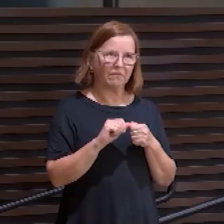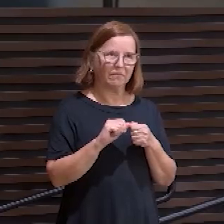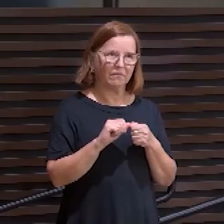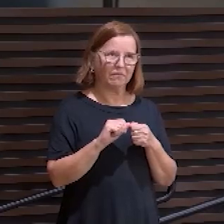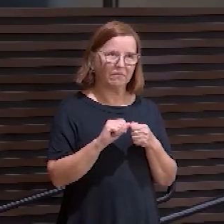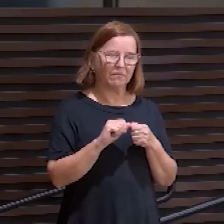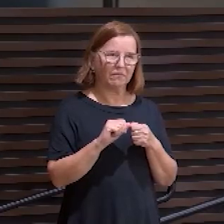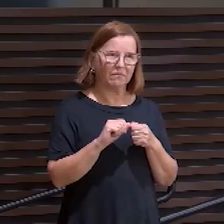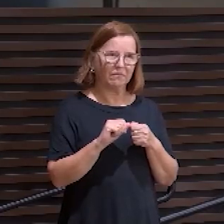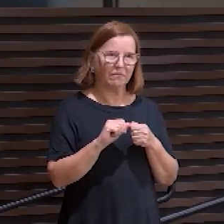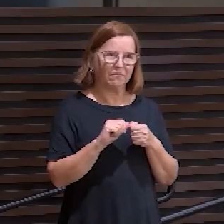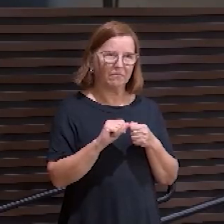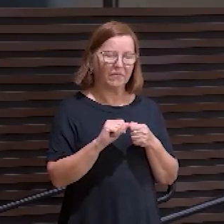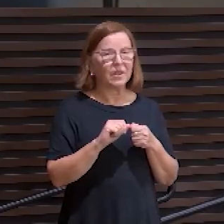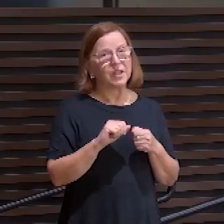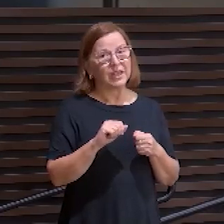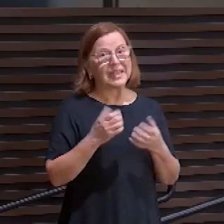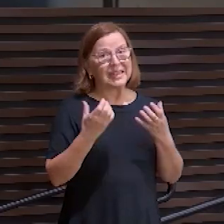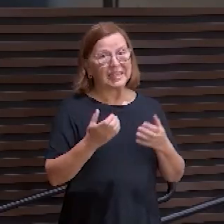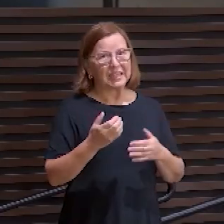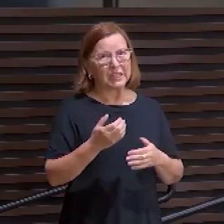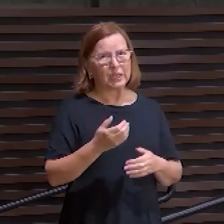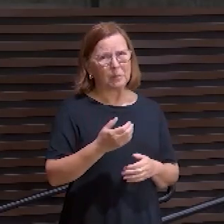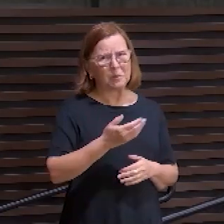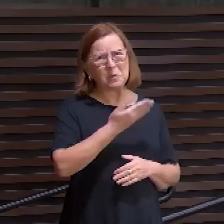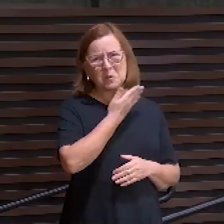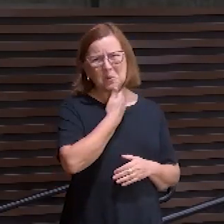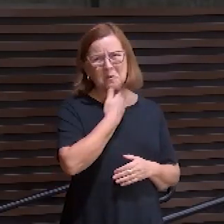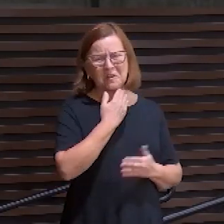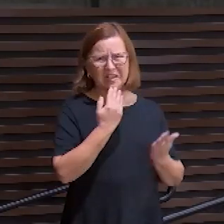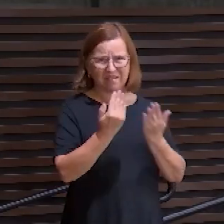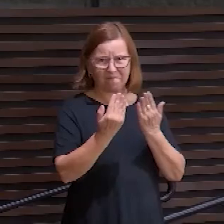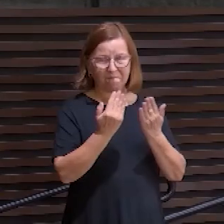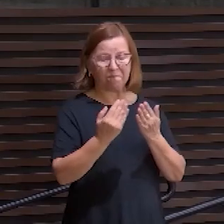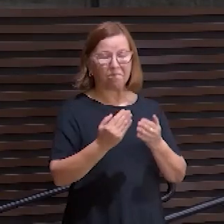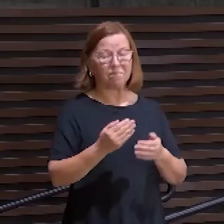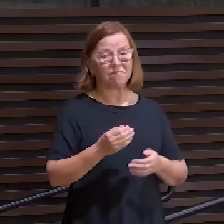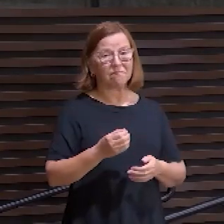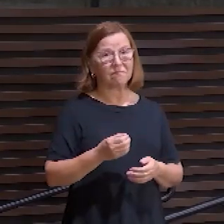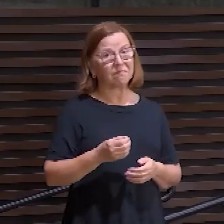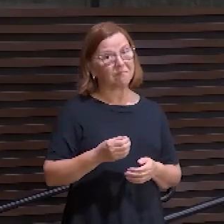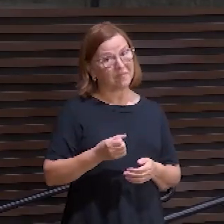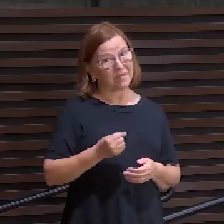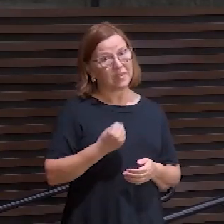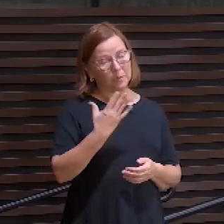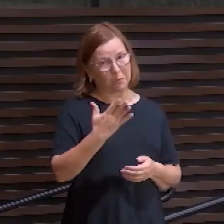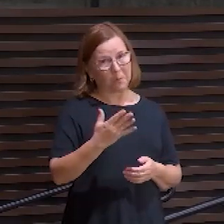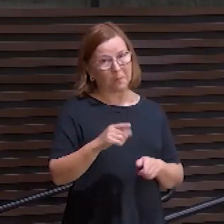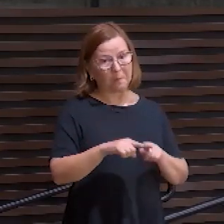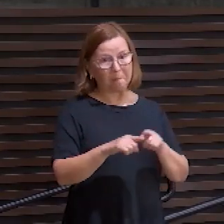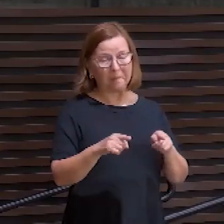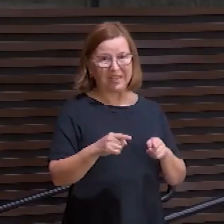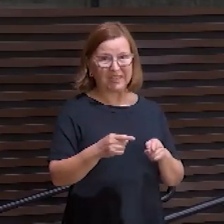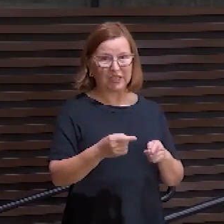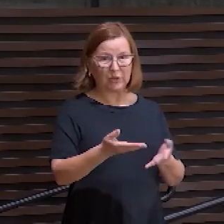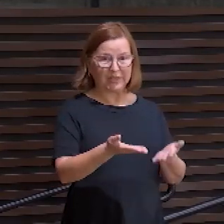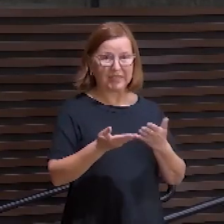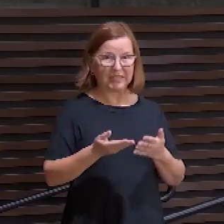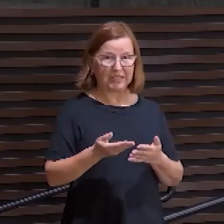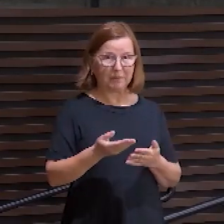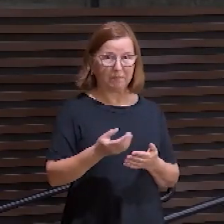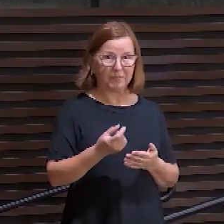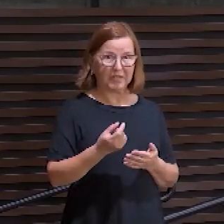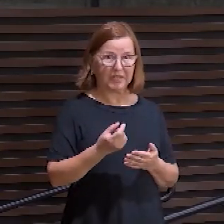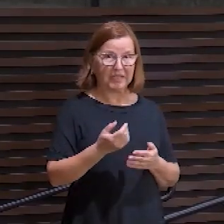atendimento com o senhor. E ele disse: tá bom, mas eu vou atender separadamente. Primeiro eu